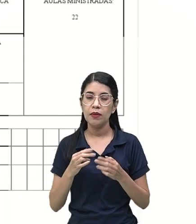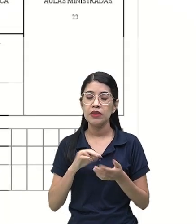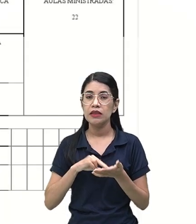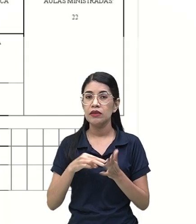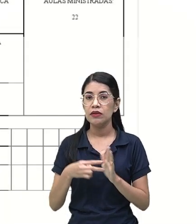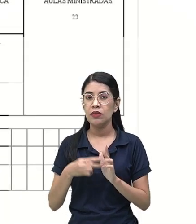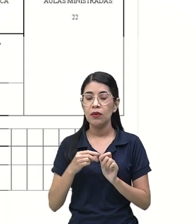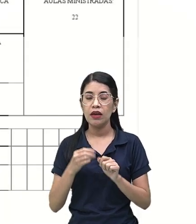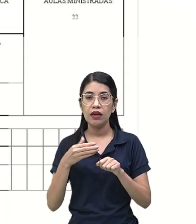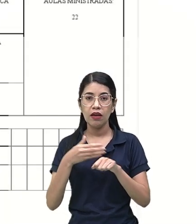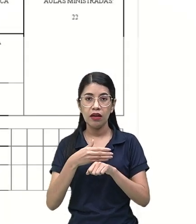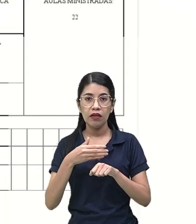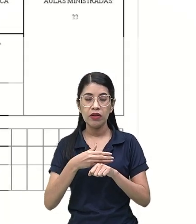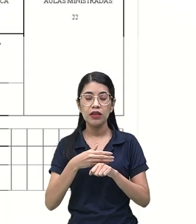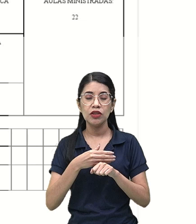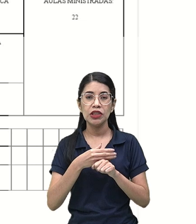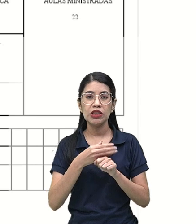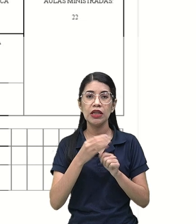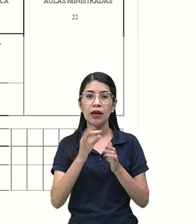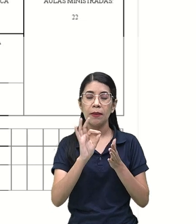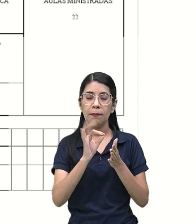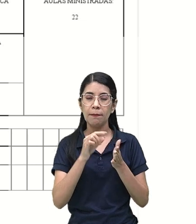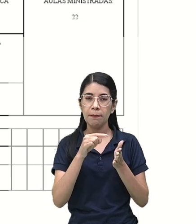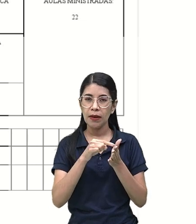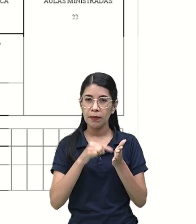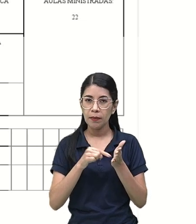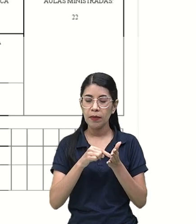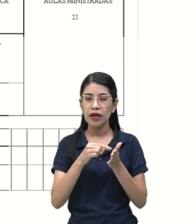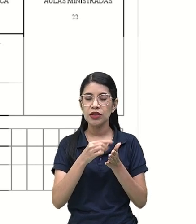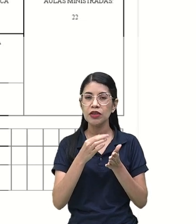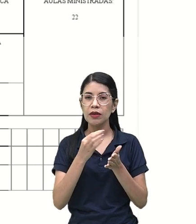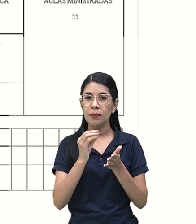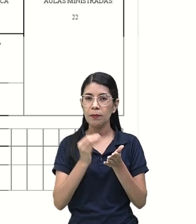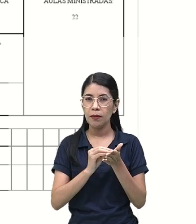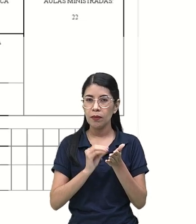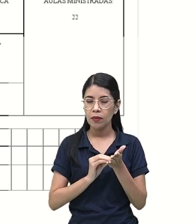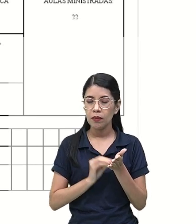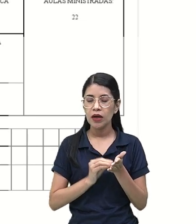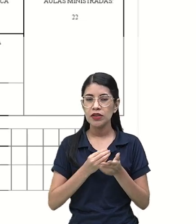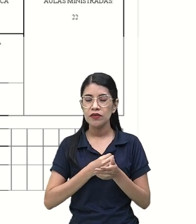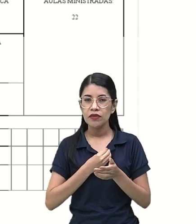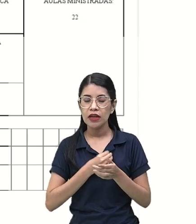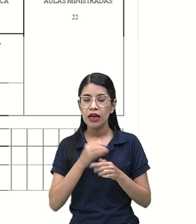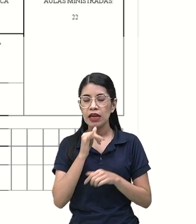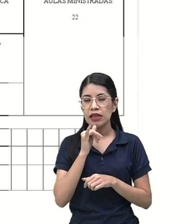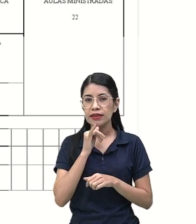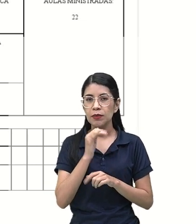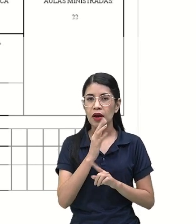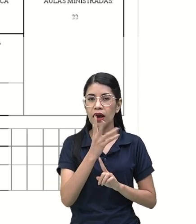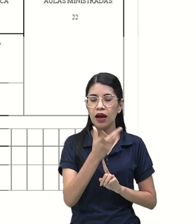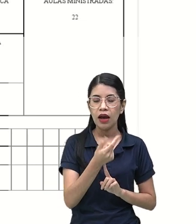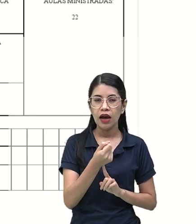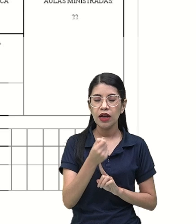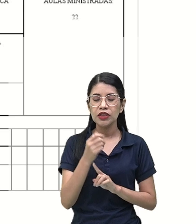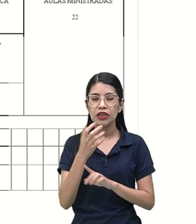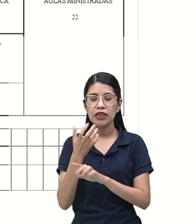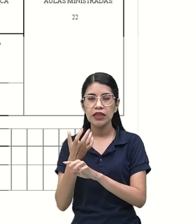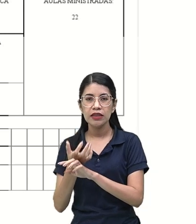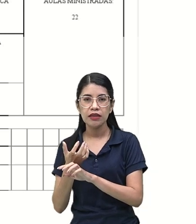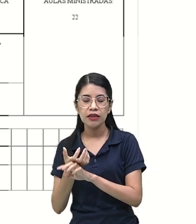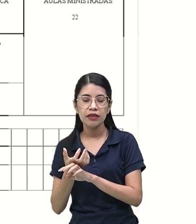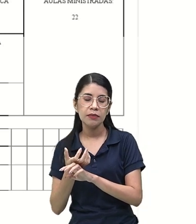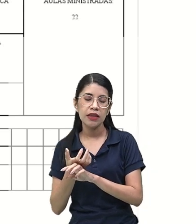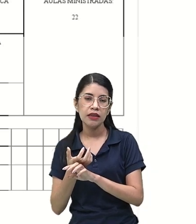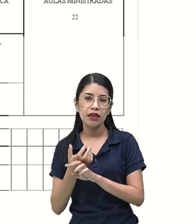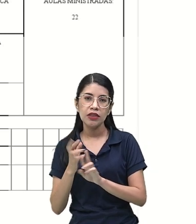ela é preenchida mensalmente. Eu não posso pegar uma ficha para arte e outra para educação física. Se eu